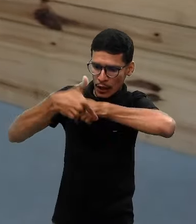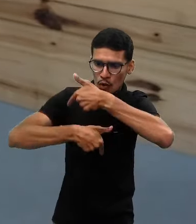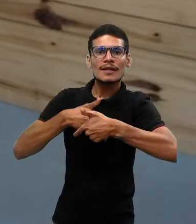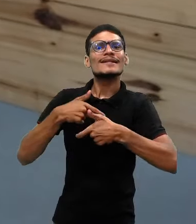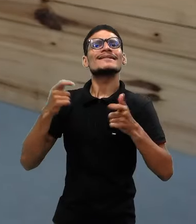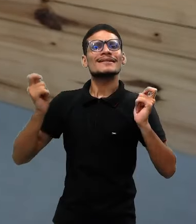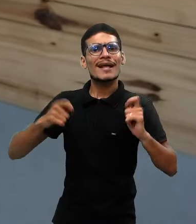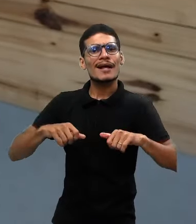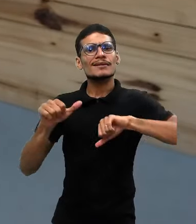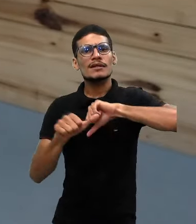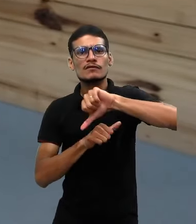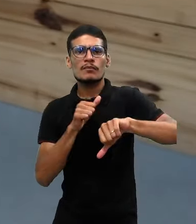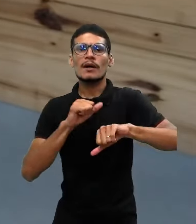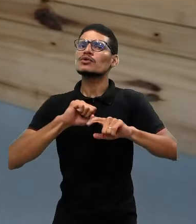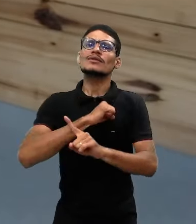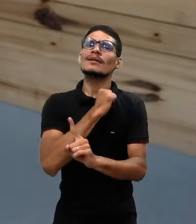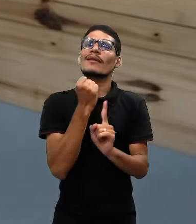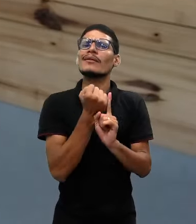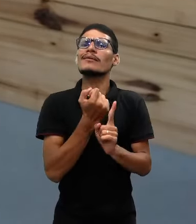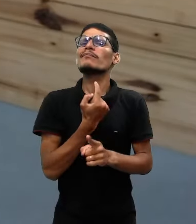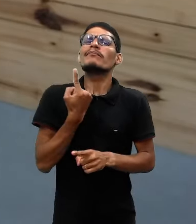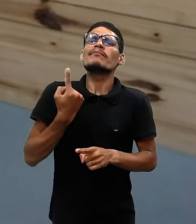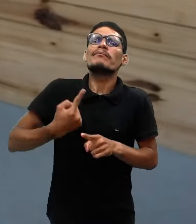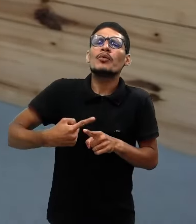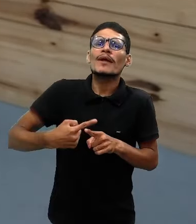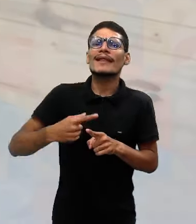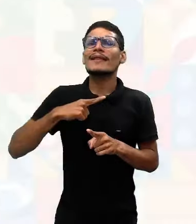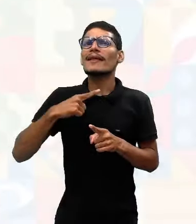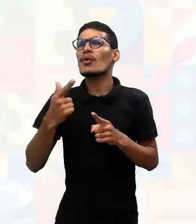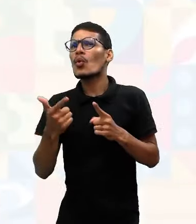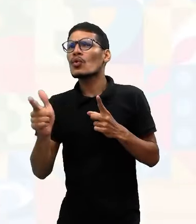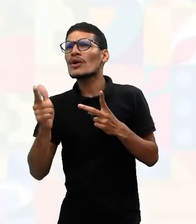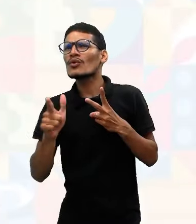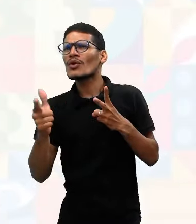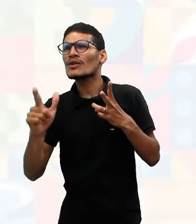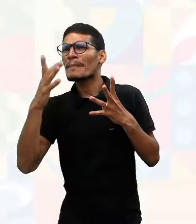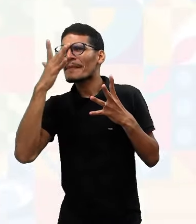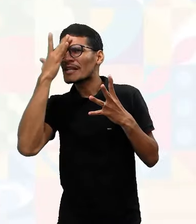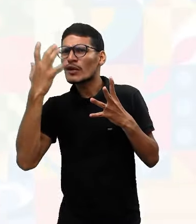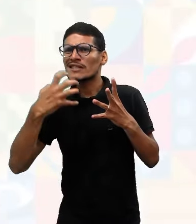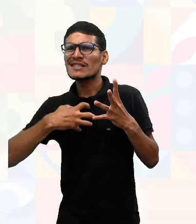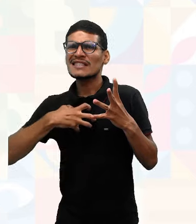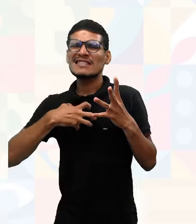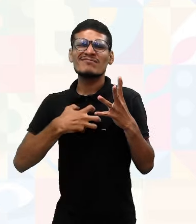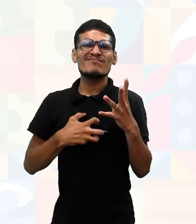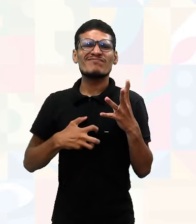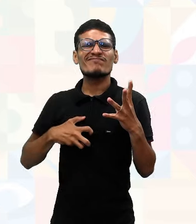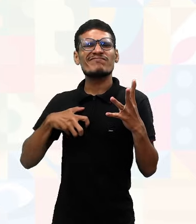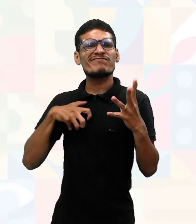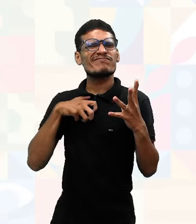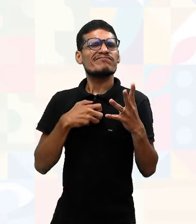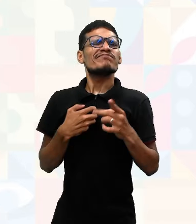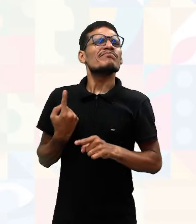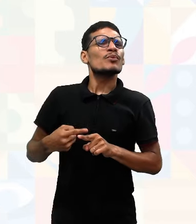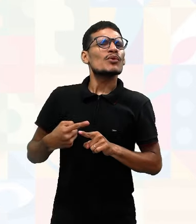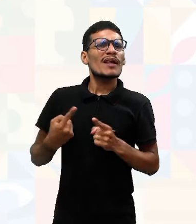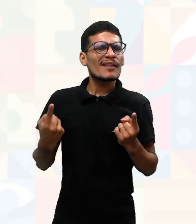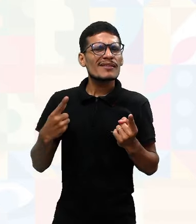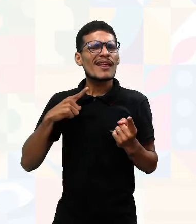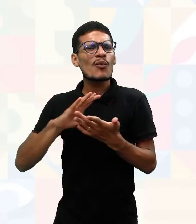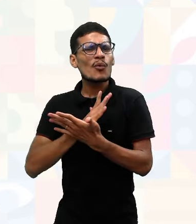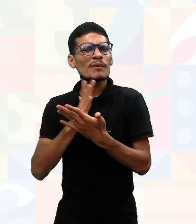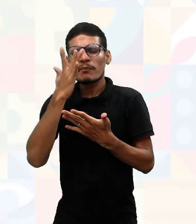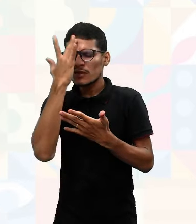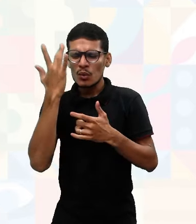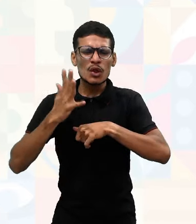a sociedade, por que é que a gente vê tanta gente insatisfeita com os seus empregos? Por que é que tanta gente adoece por conta